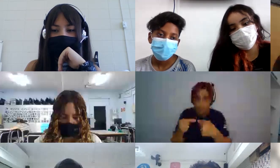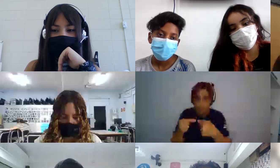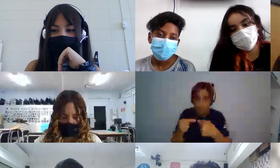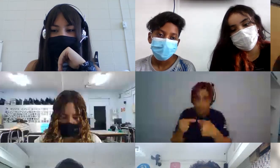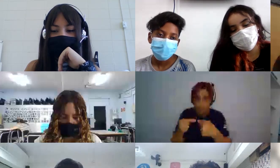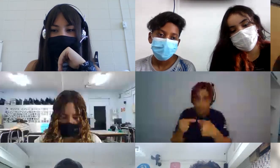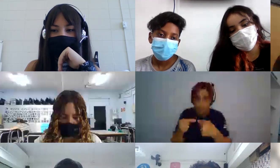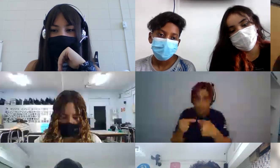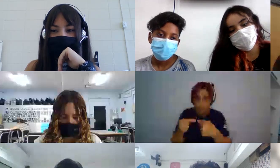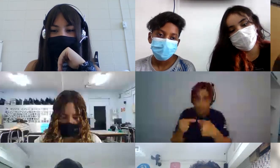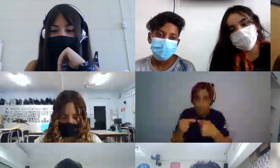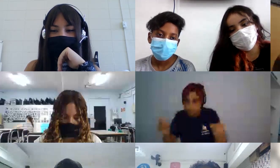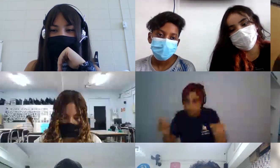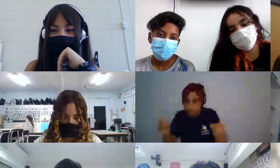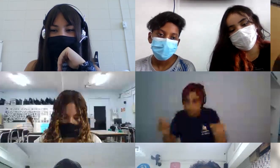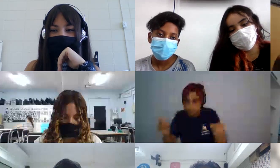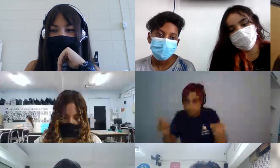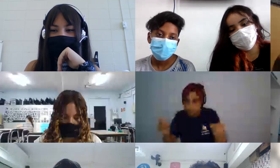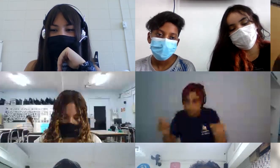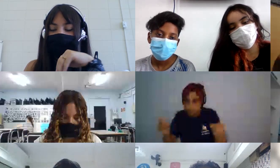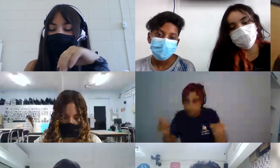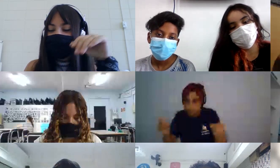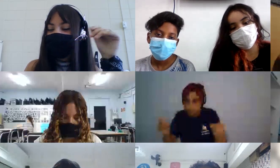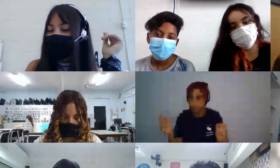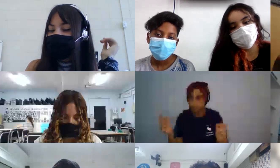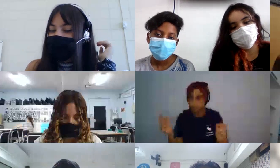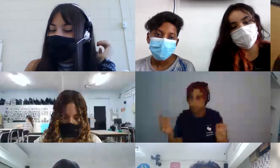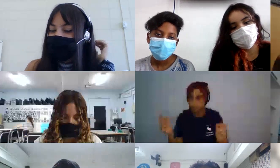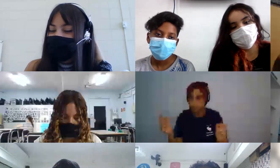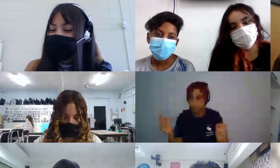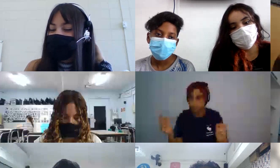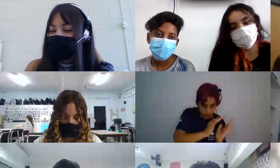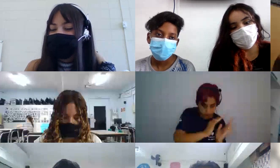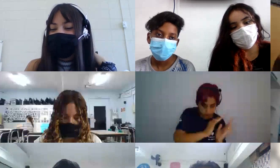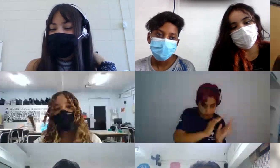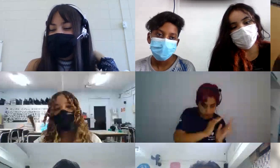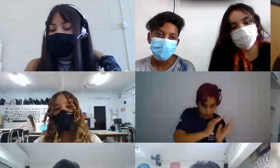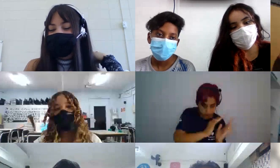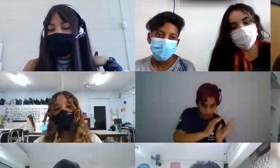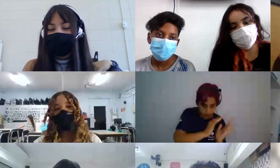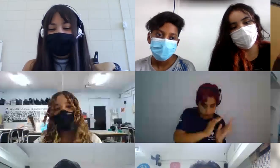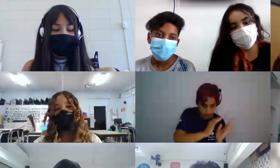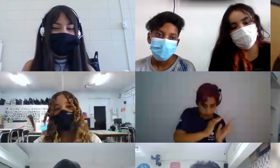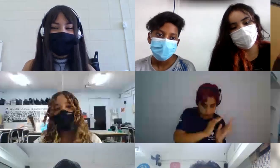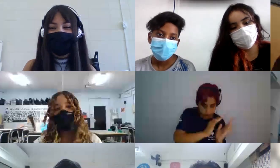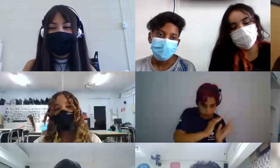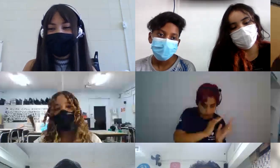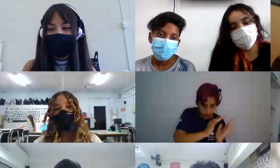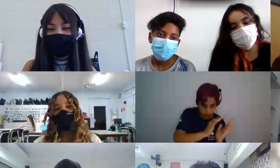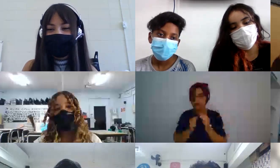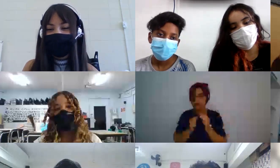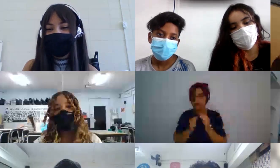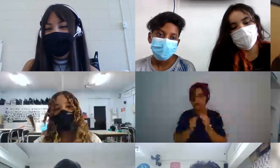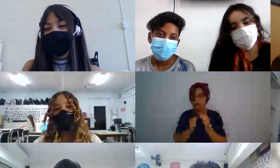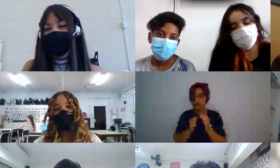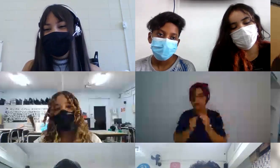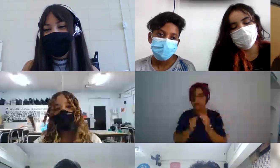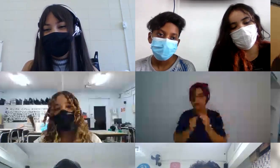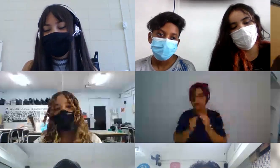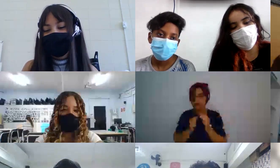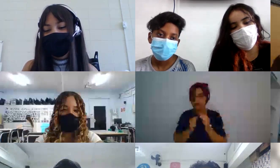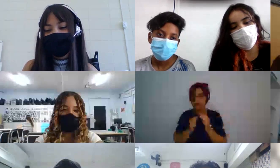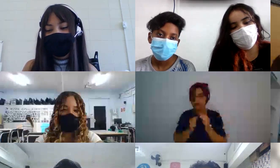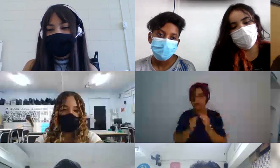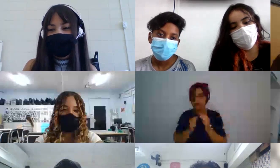tudo? Já brincou alguma vez disso, Rayane? Ou já viu? Já. Já viu, já, né? Puberdade é isso, Rayane. É como se